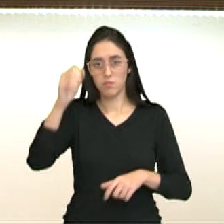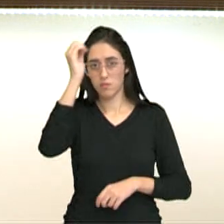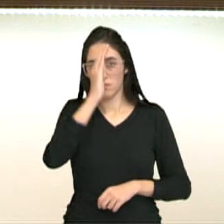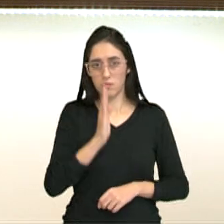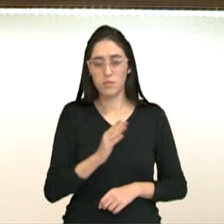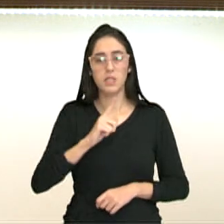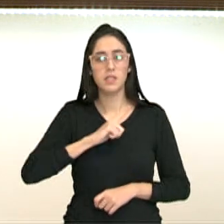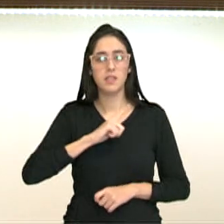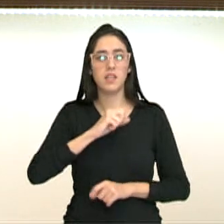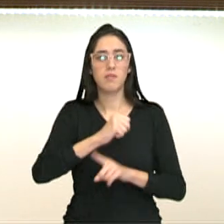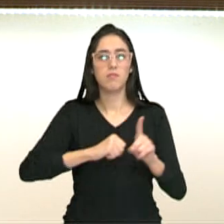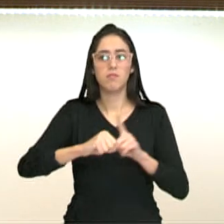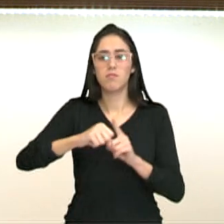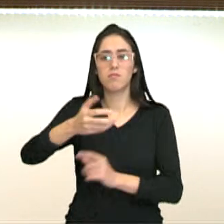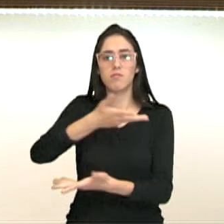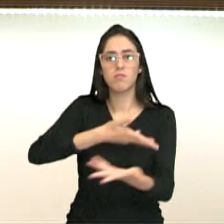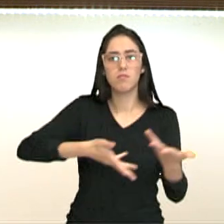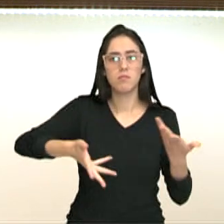de sociabilidade